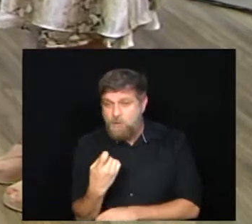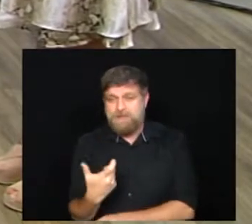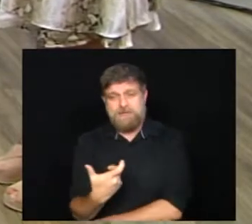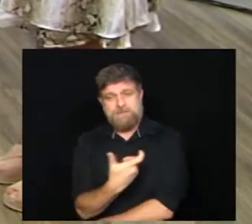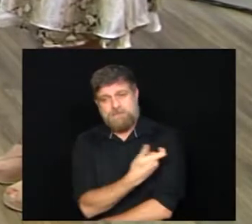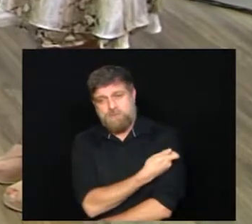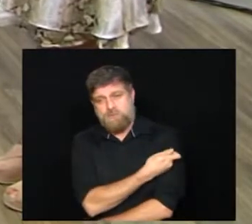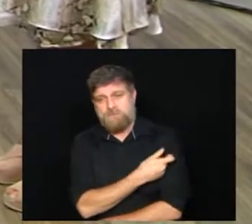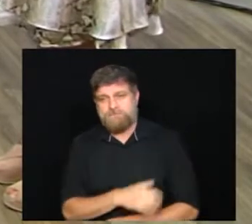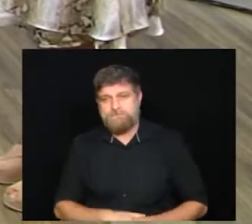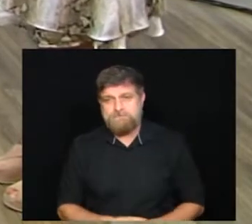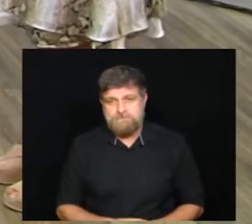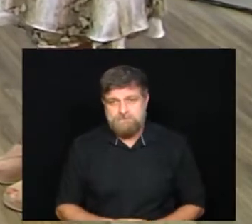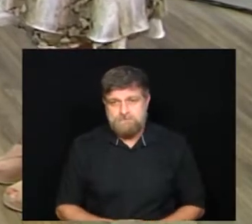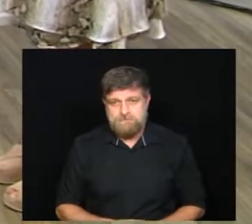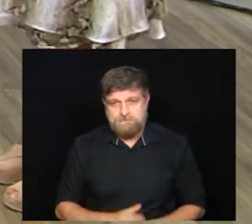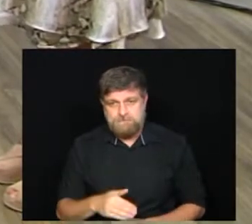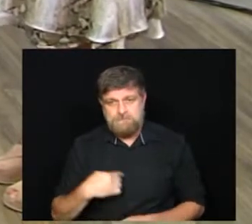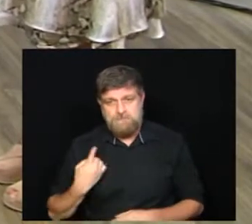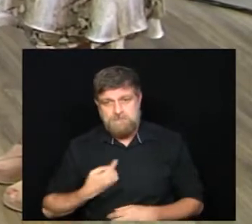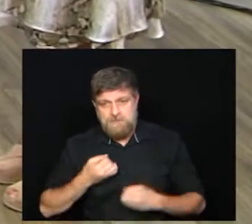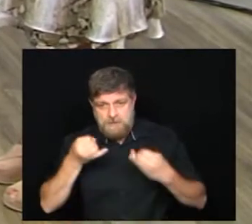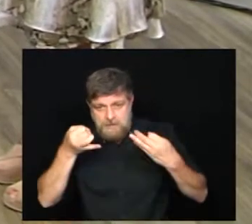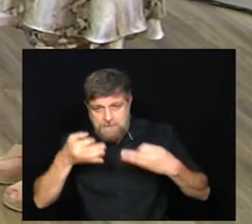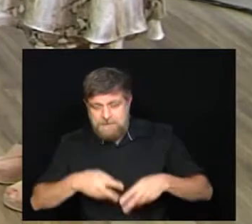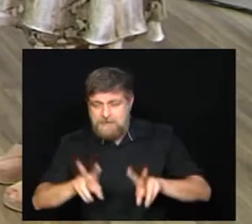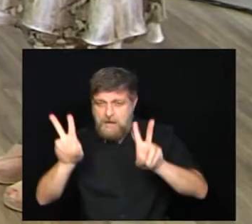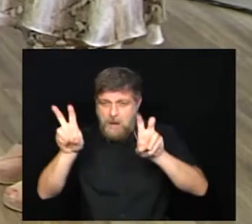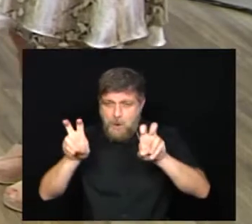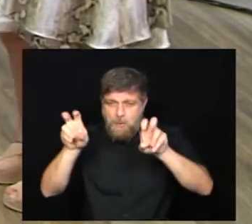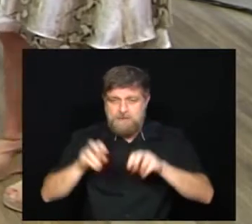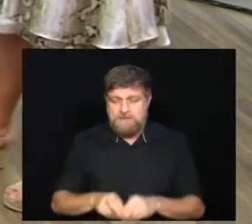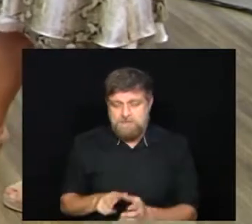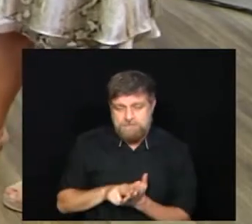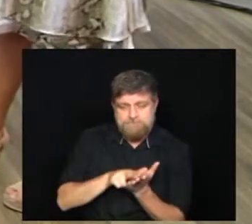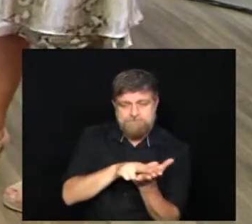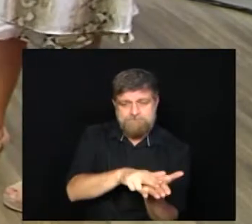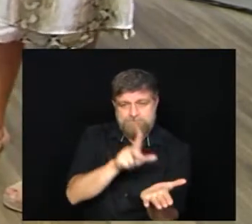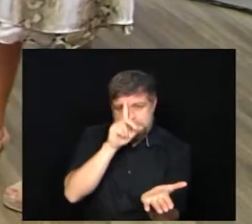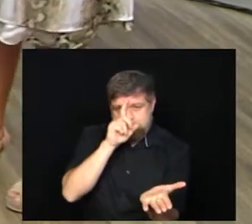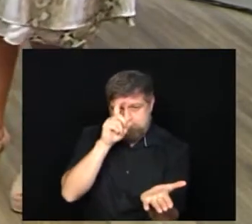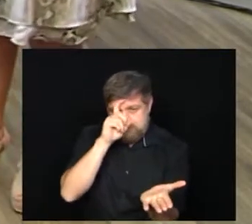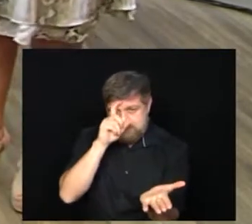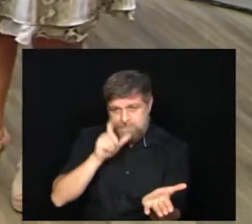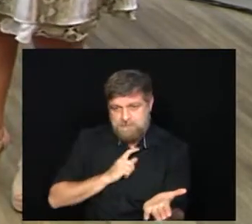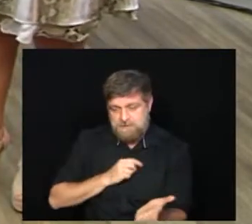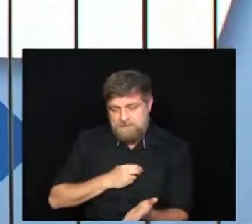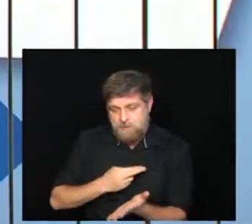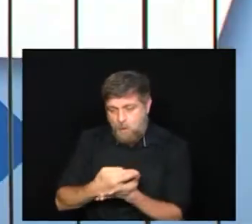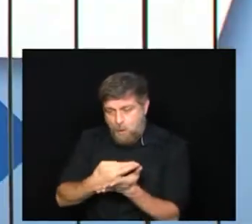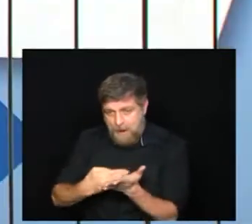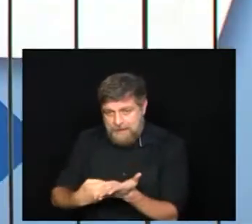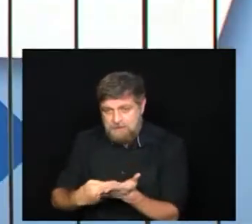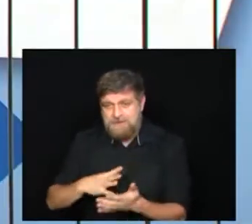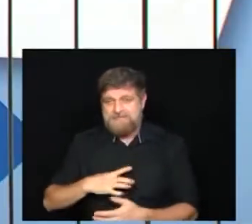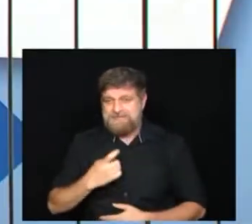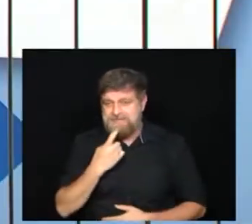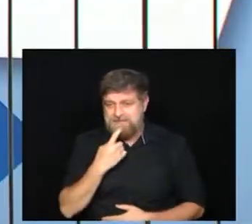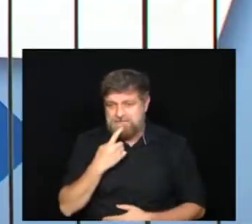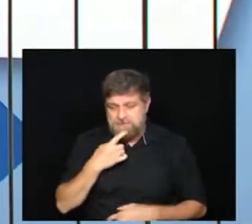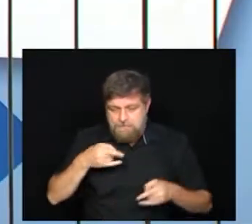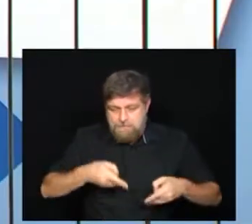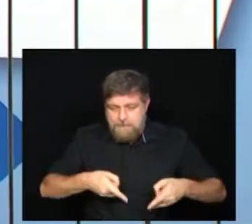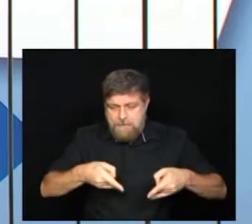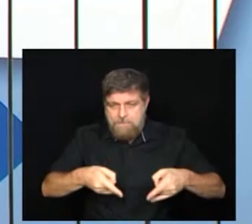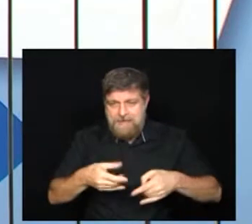única. Olha, quando a gente fala ainda nessa questão de internação, de acordo com o último relatório, Campinas tem